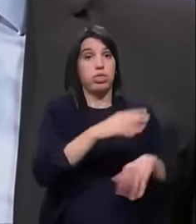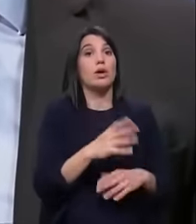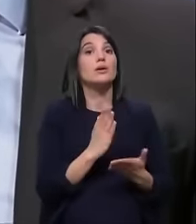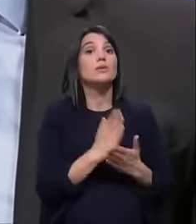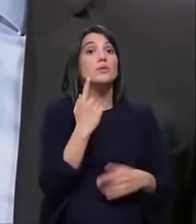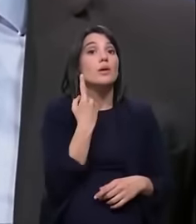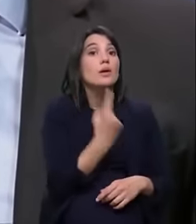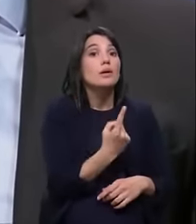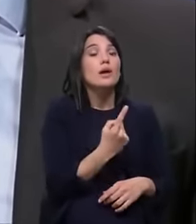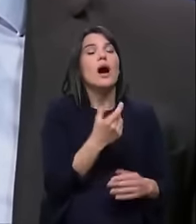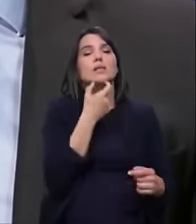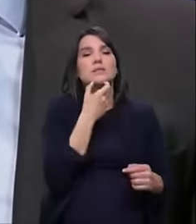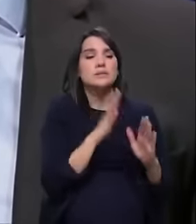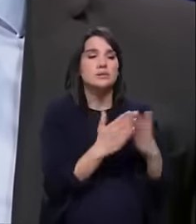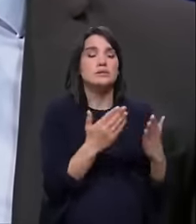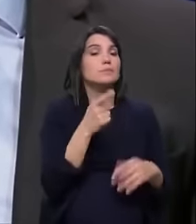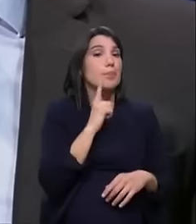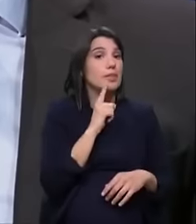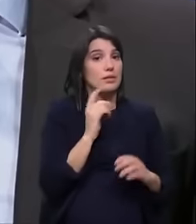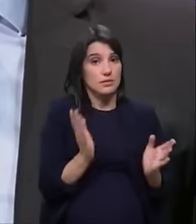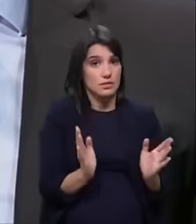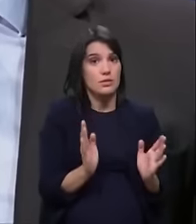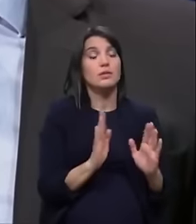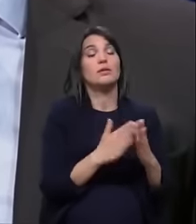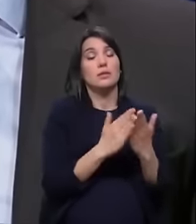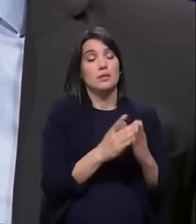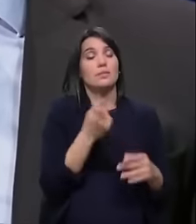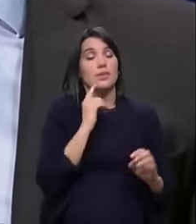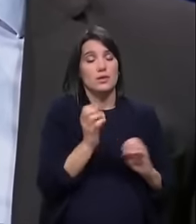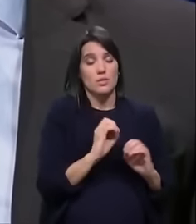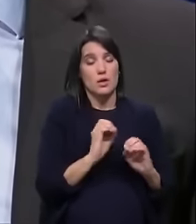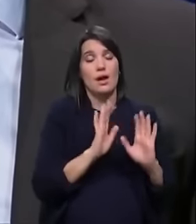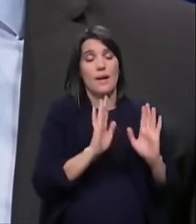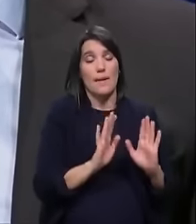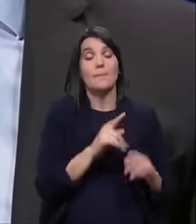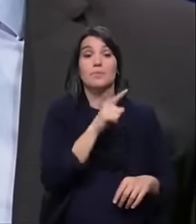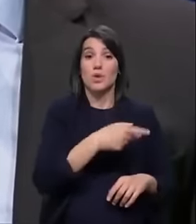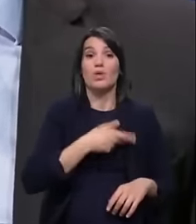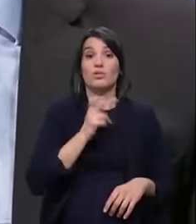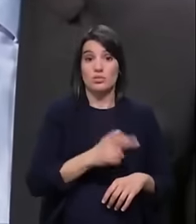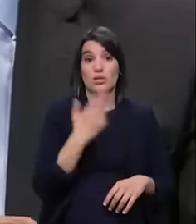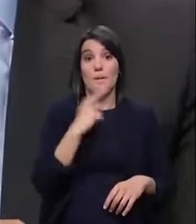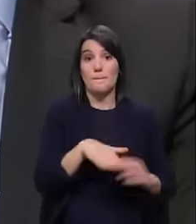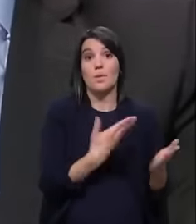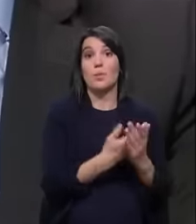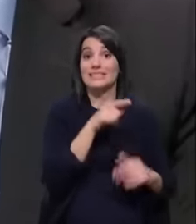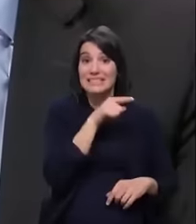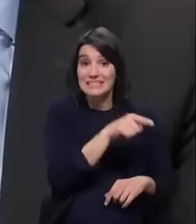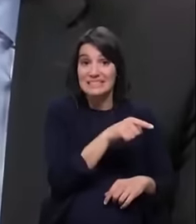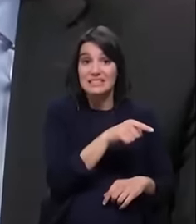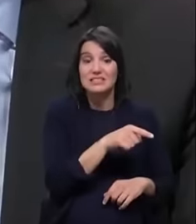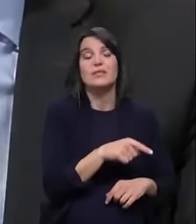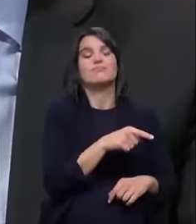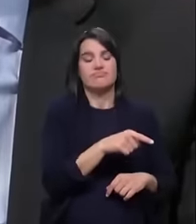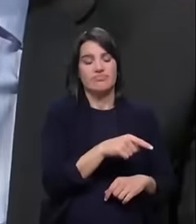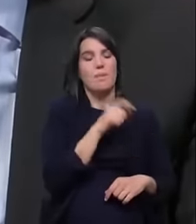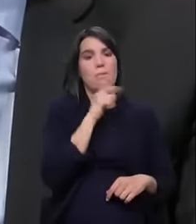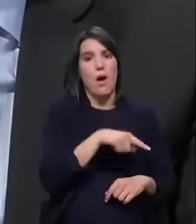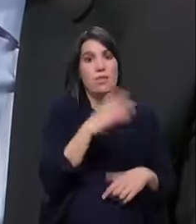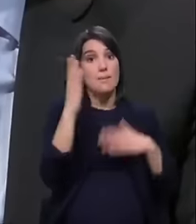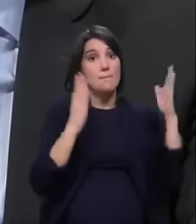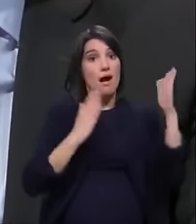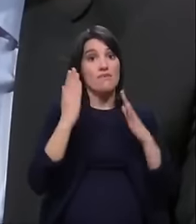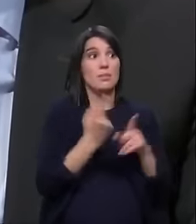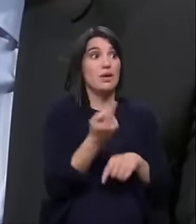é a imigração clandestina. A imigração clandestina, que é aquela que o Dr. André Ventura propõe, é uma imigração que está à mercê de máfias, que